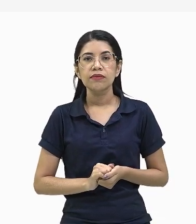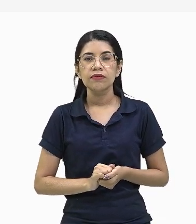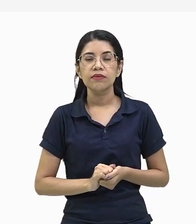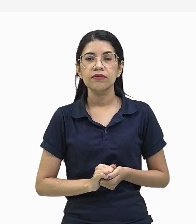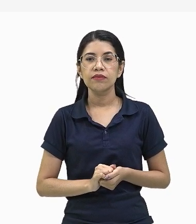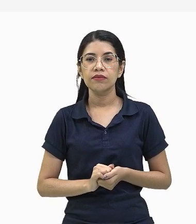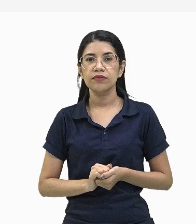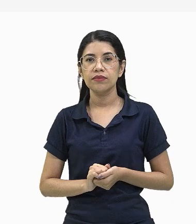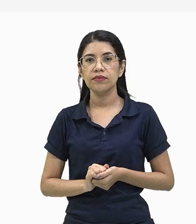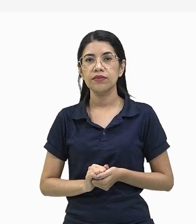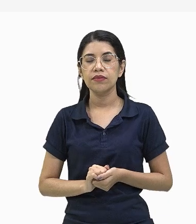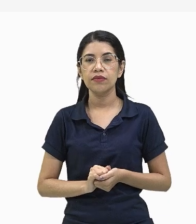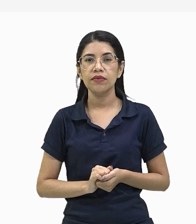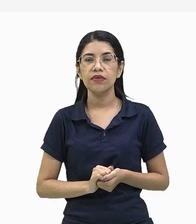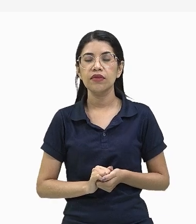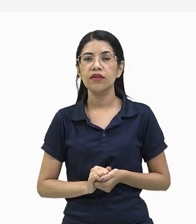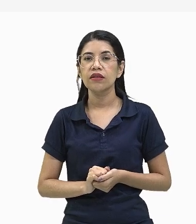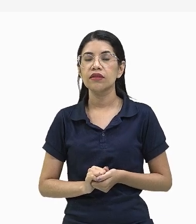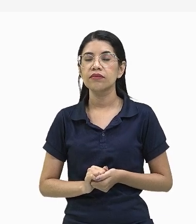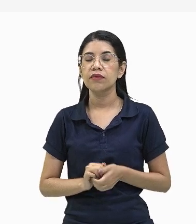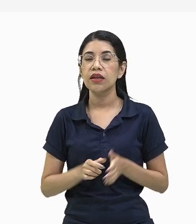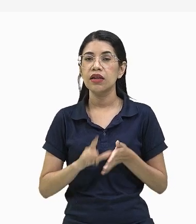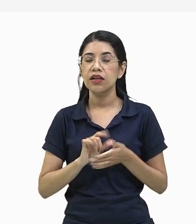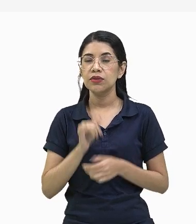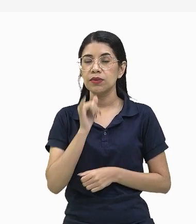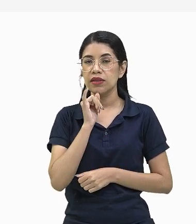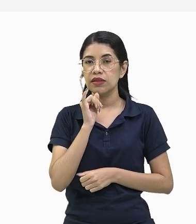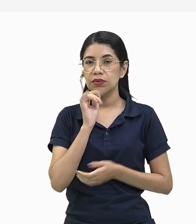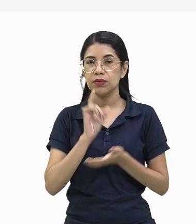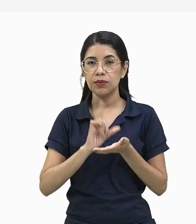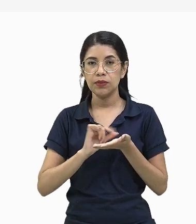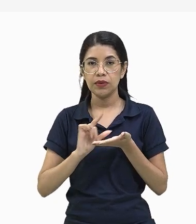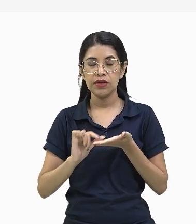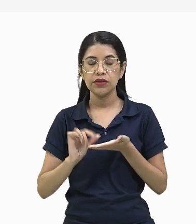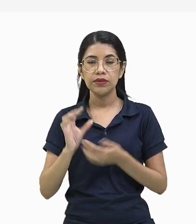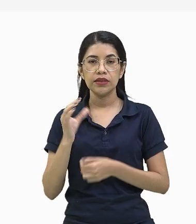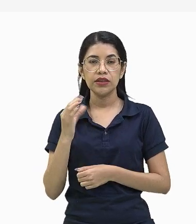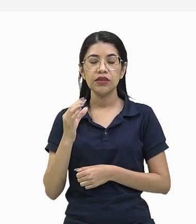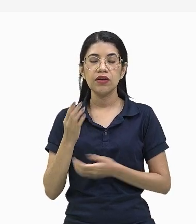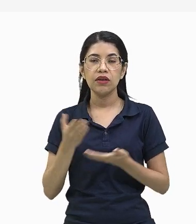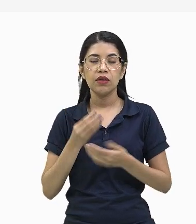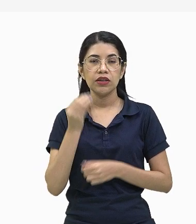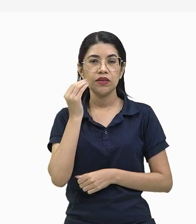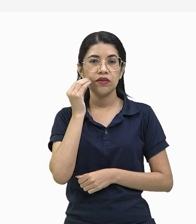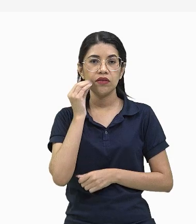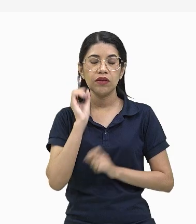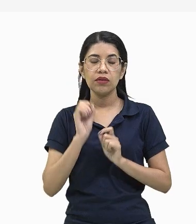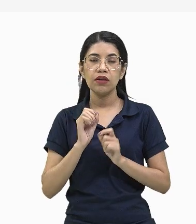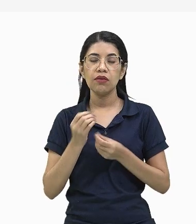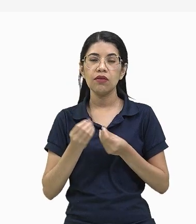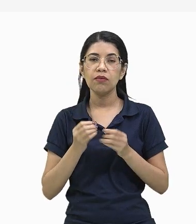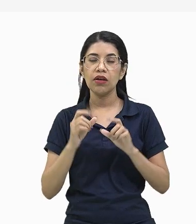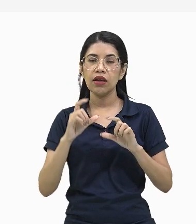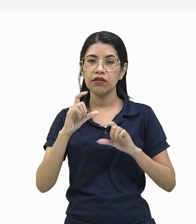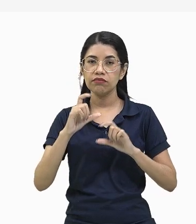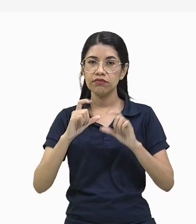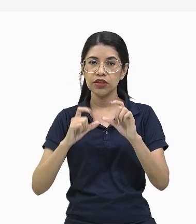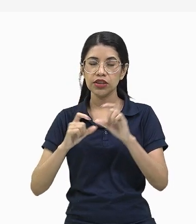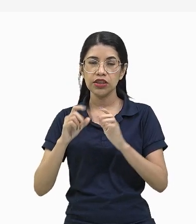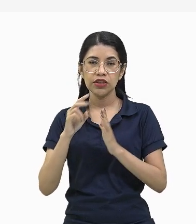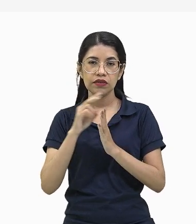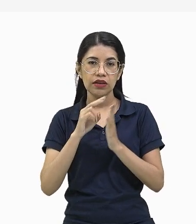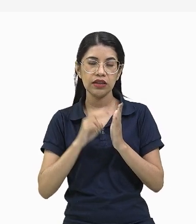muito bem. Antes do exemplo sobre o artigo científico, agora a gente vai ver a leitura de uma tirinha, né,